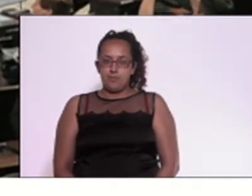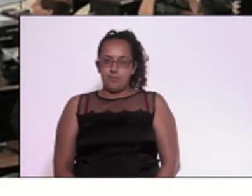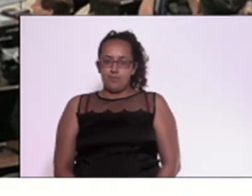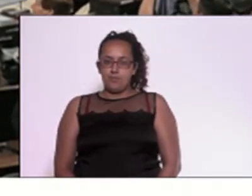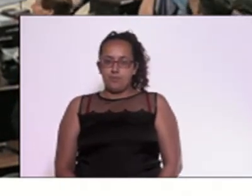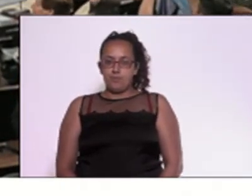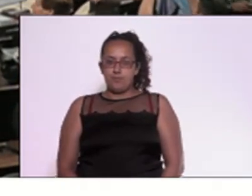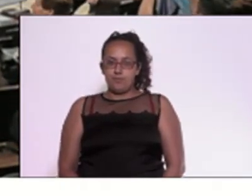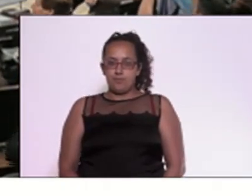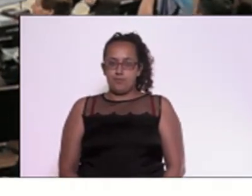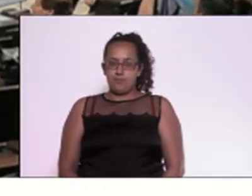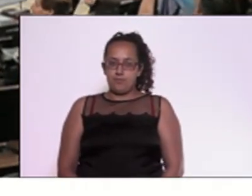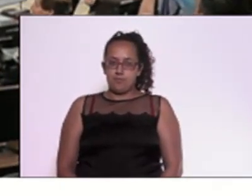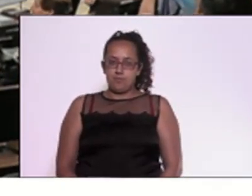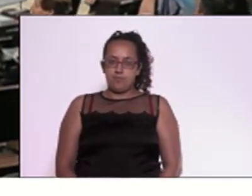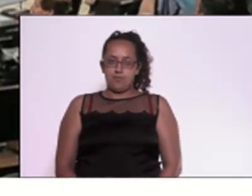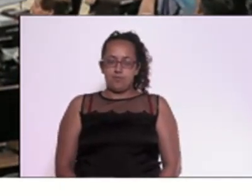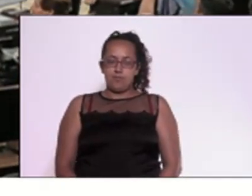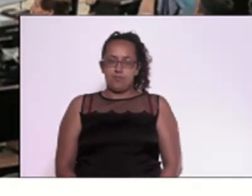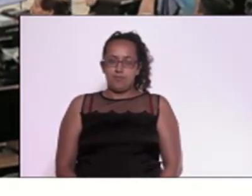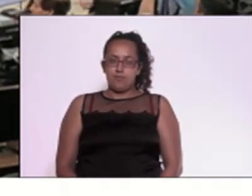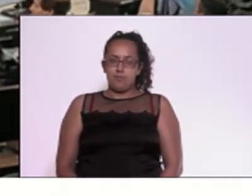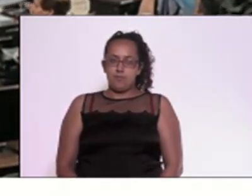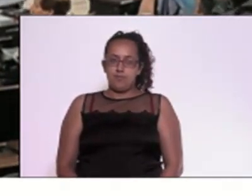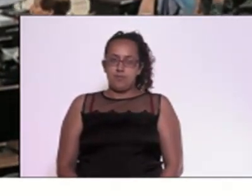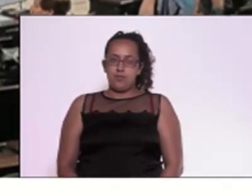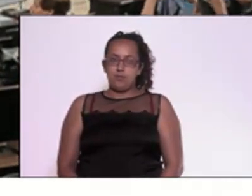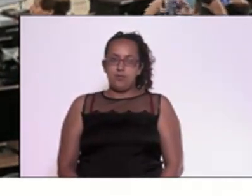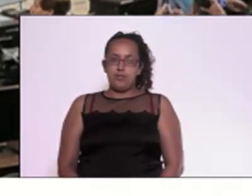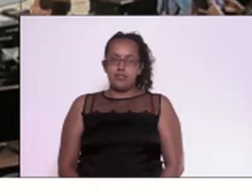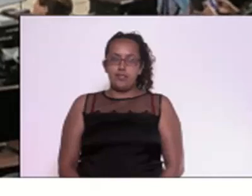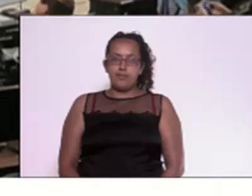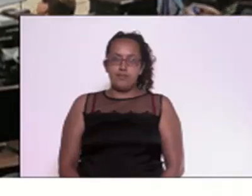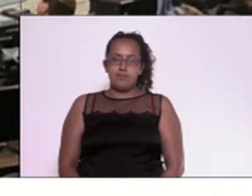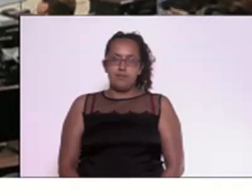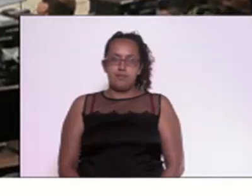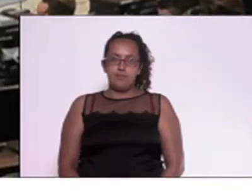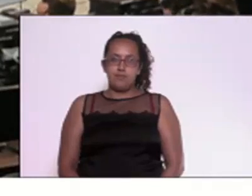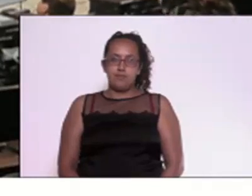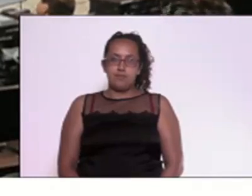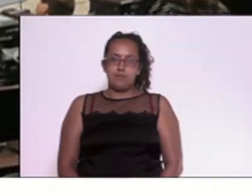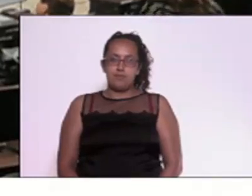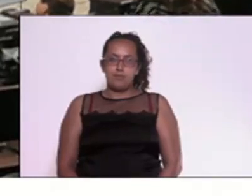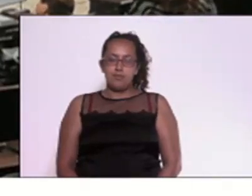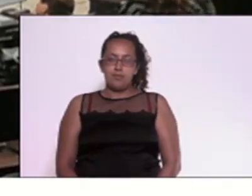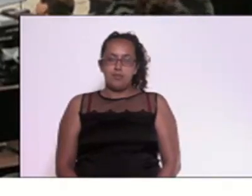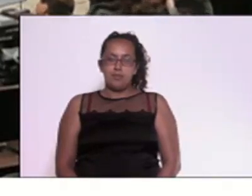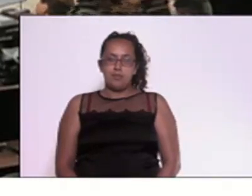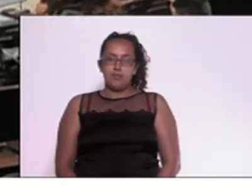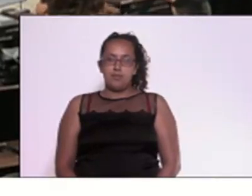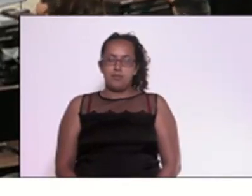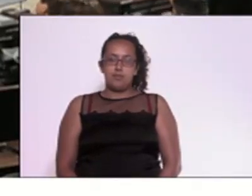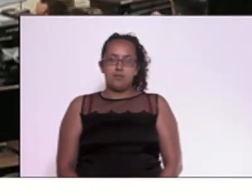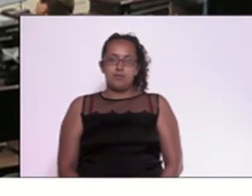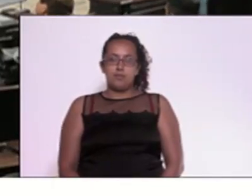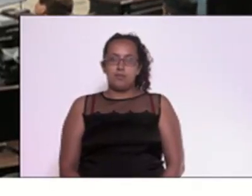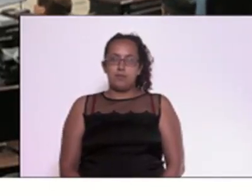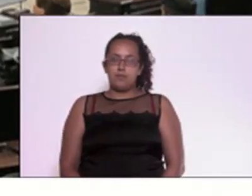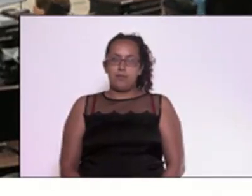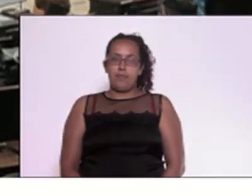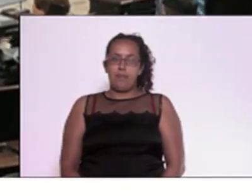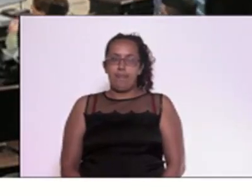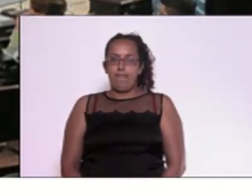com um pedaço de espelho quebrado. Lixa só no acabamento. Reduzimos o